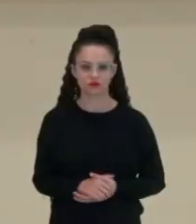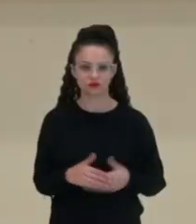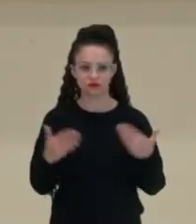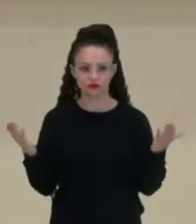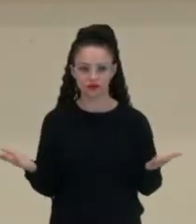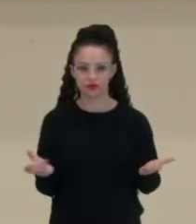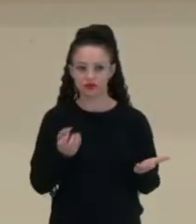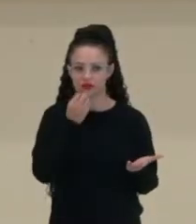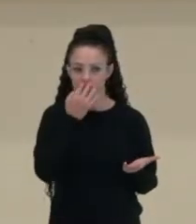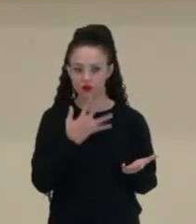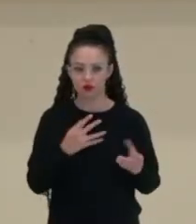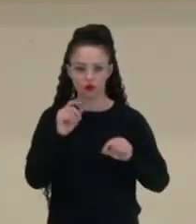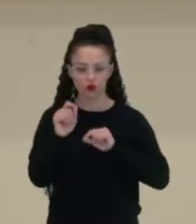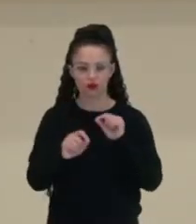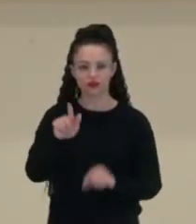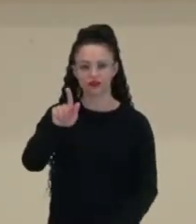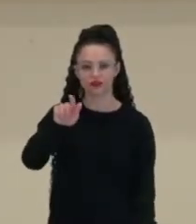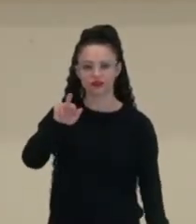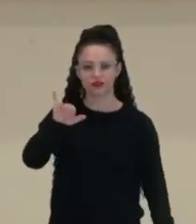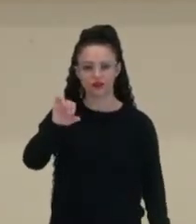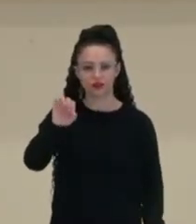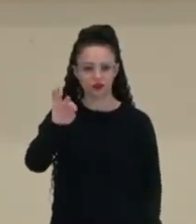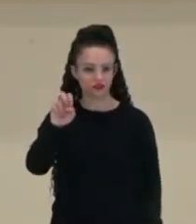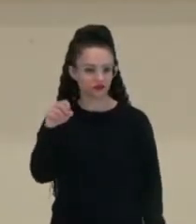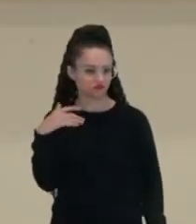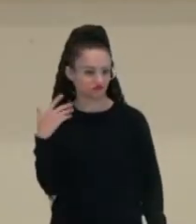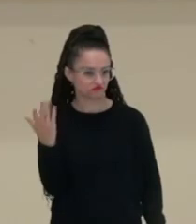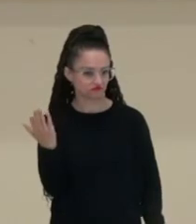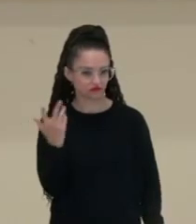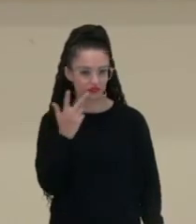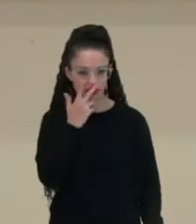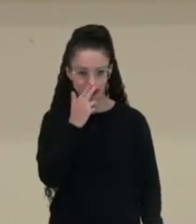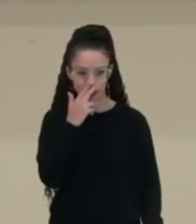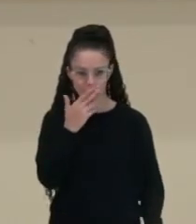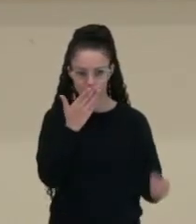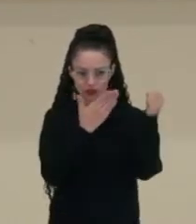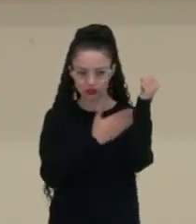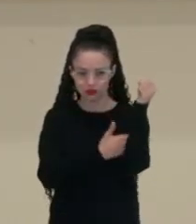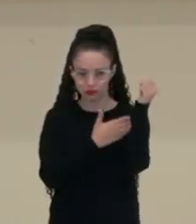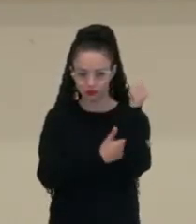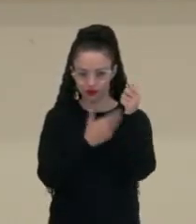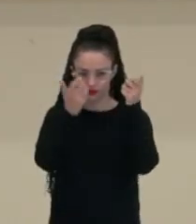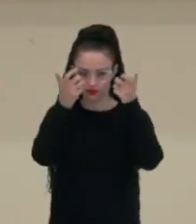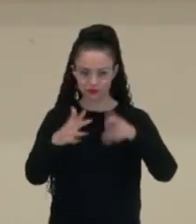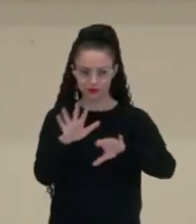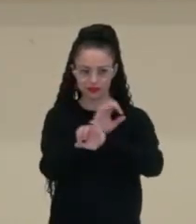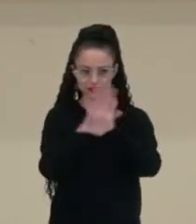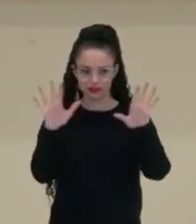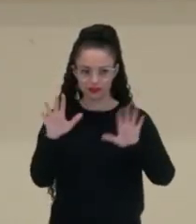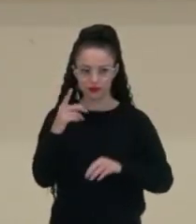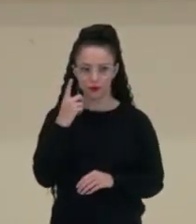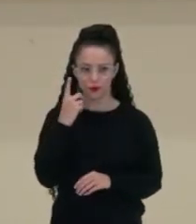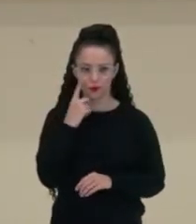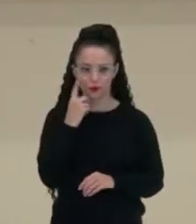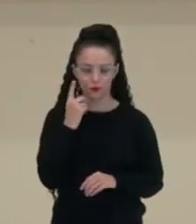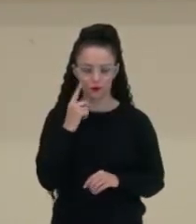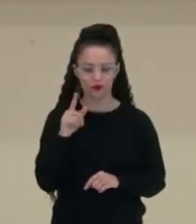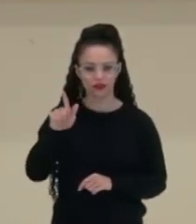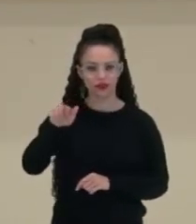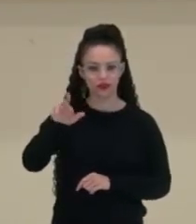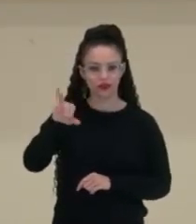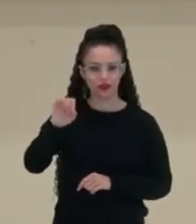Bom, o que são griots, né? Acho que essa pastinha vai deixar claro também o que são griots, né? Os